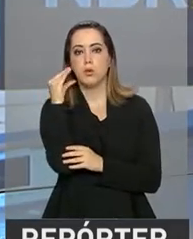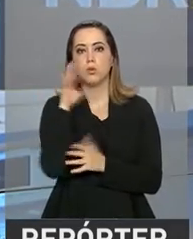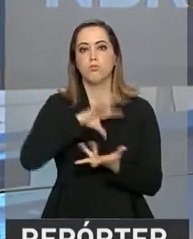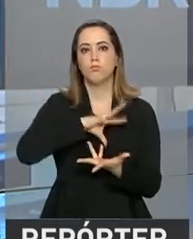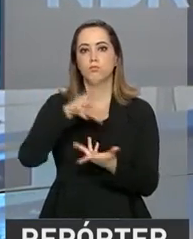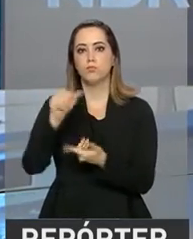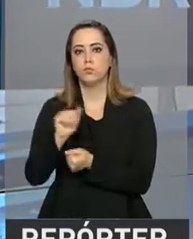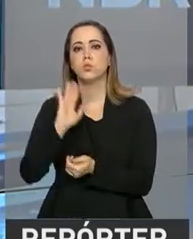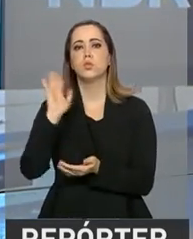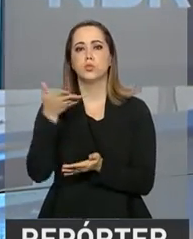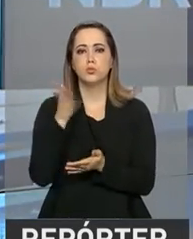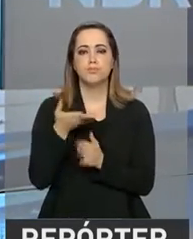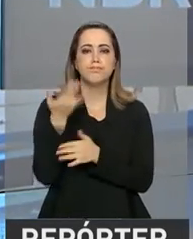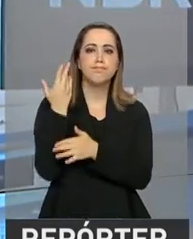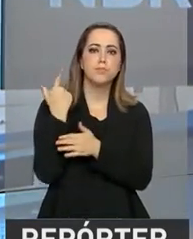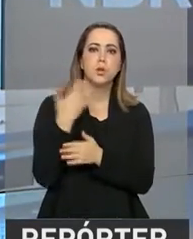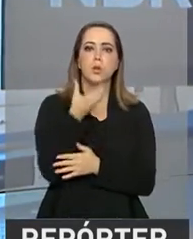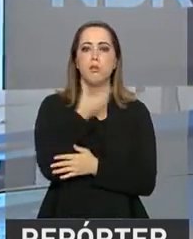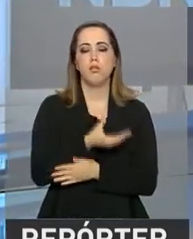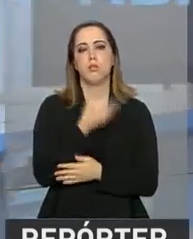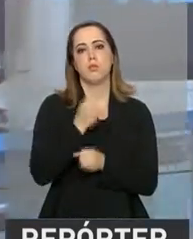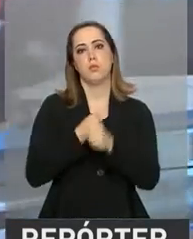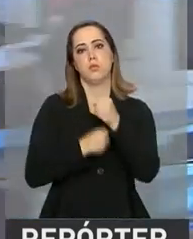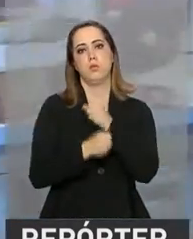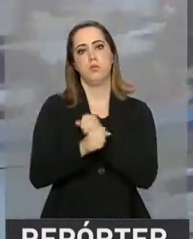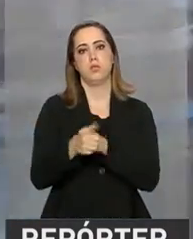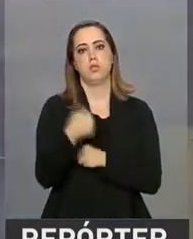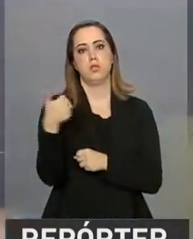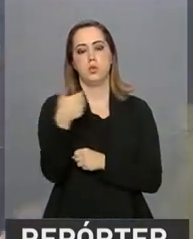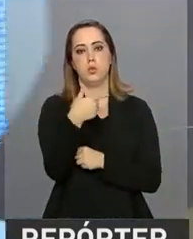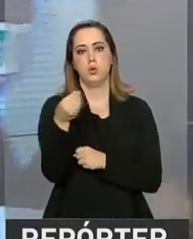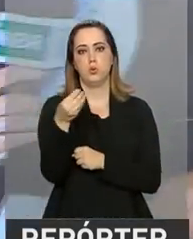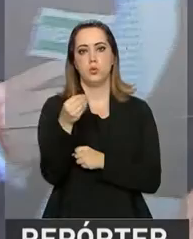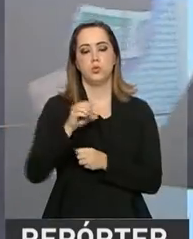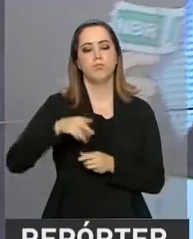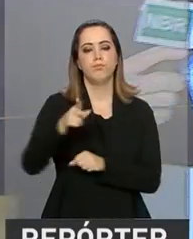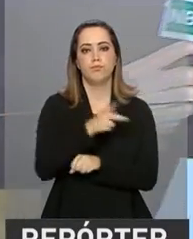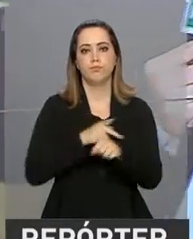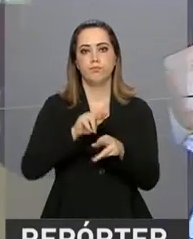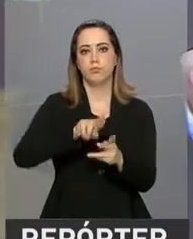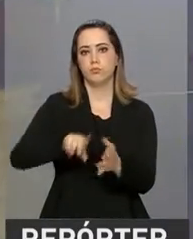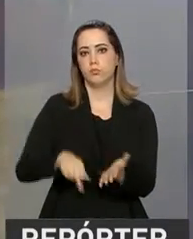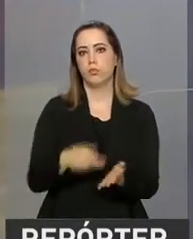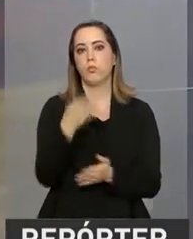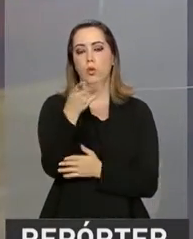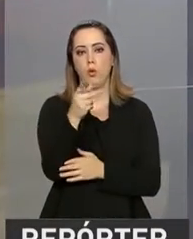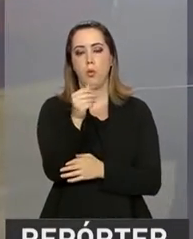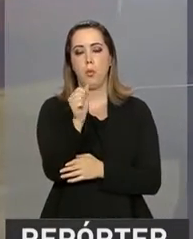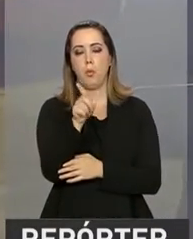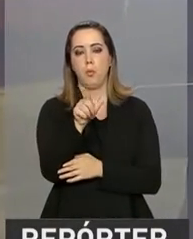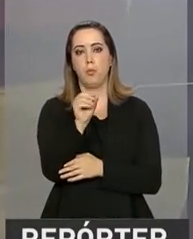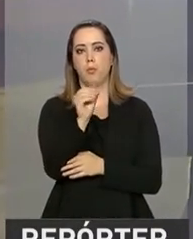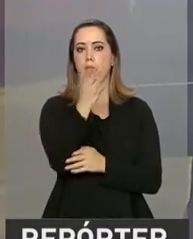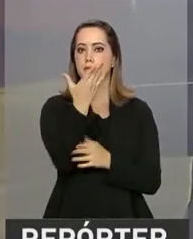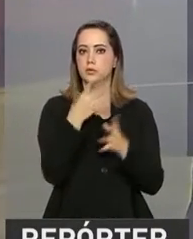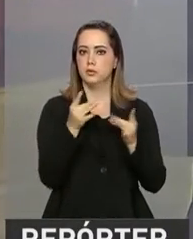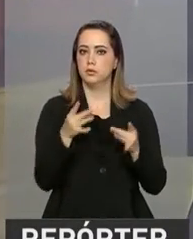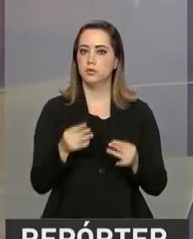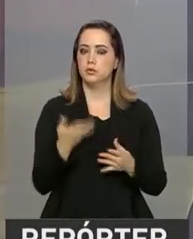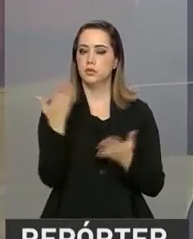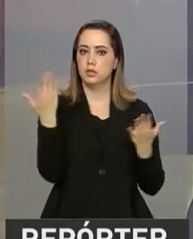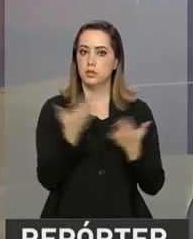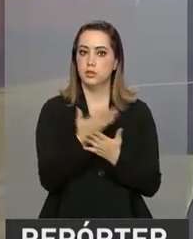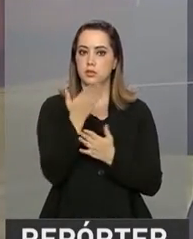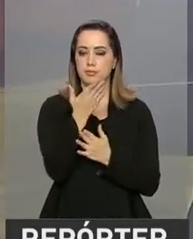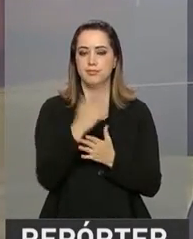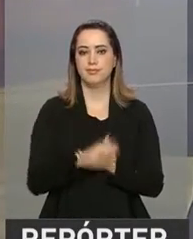por quase 200 países ao vivo o repórter paulo la sálvia tem mais informações para a gente sobre esse assunto direto do palácio planalto